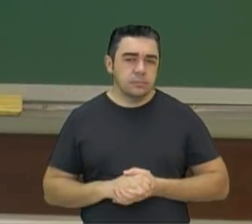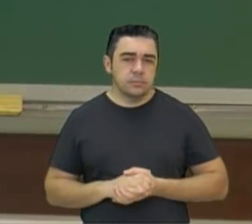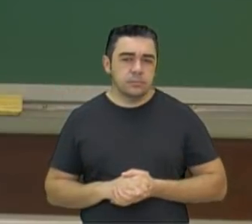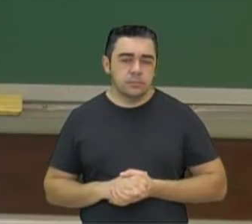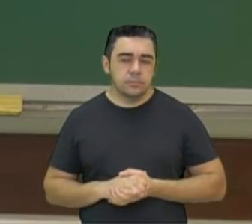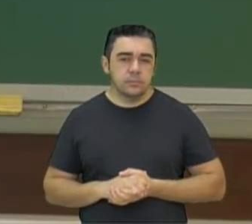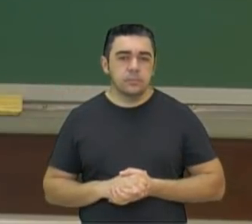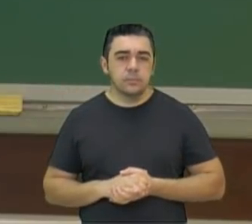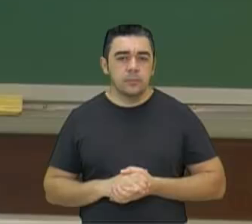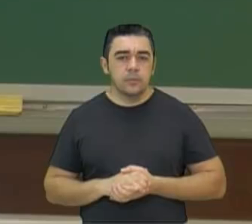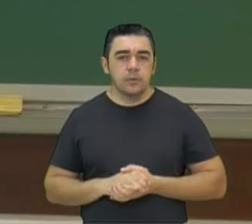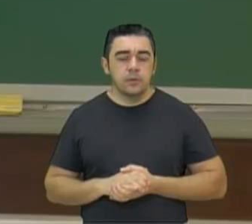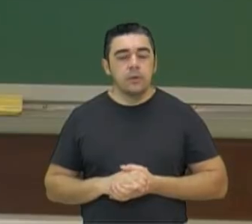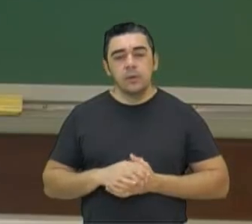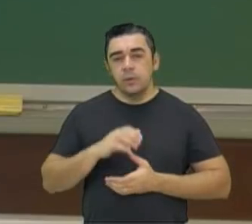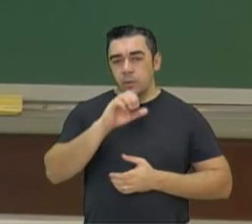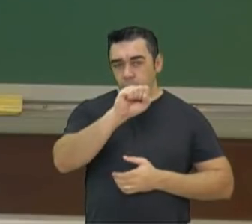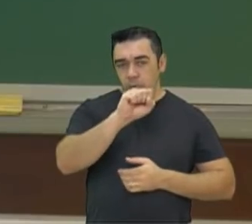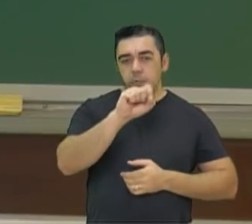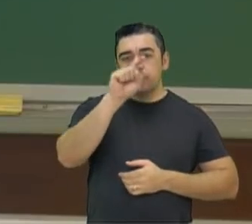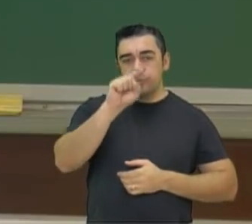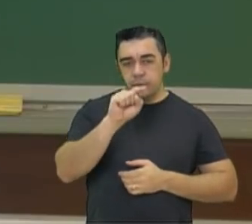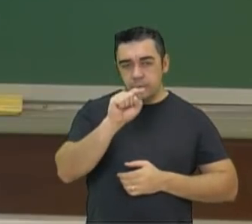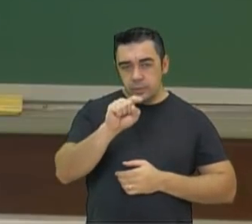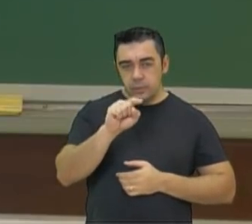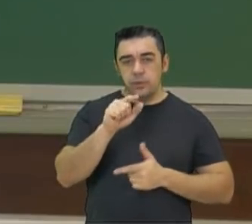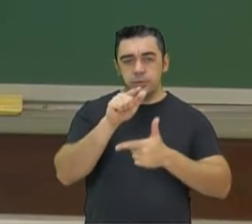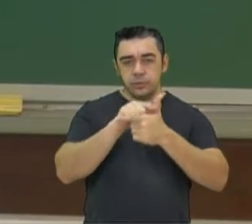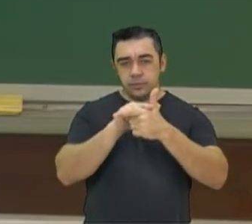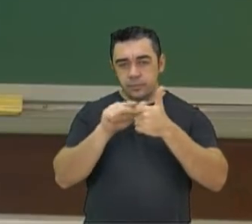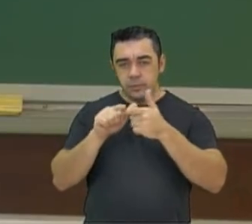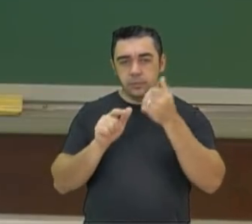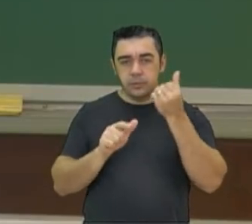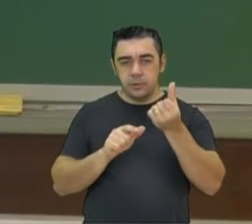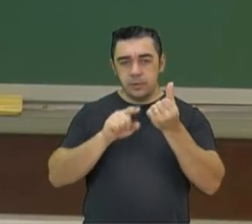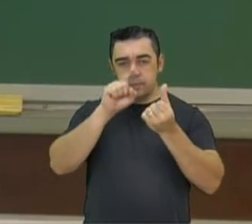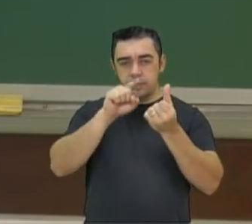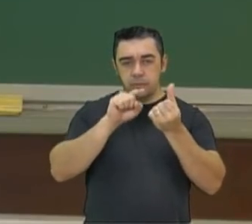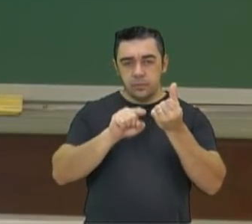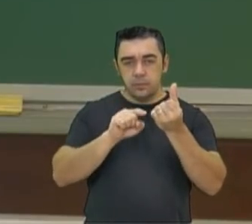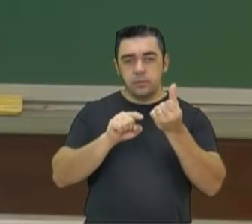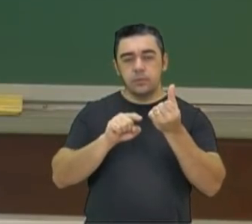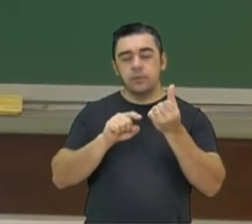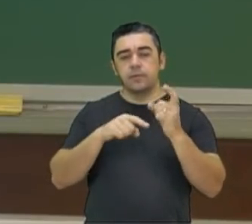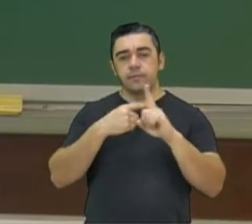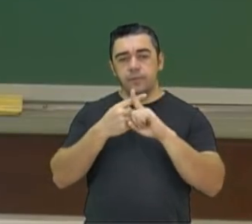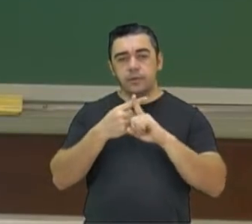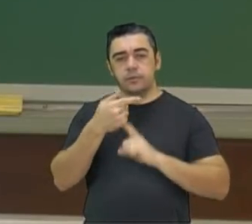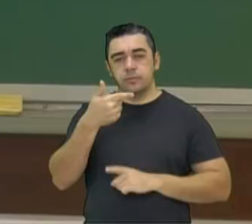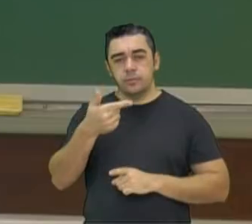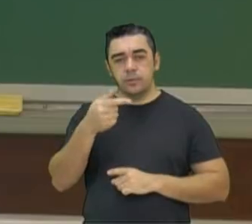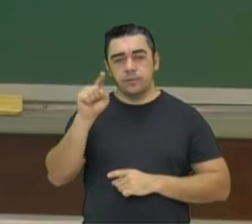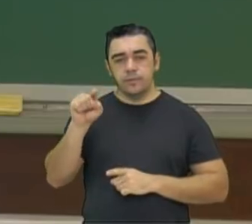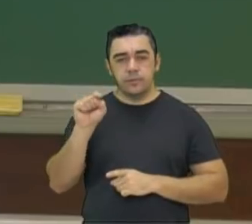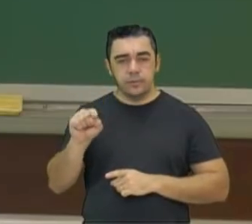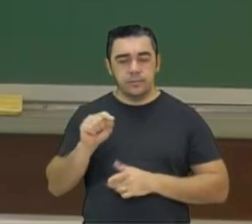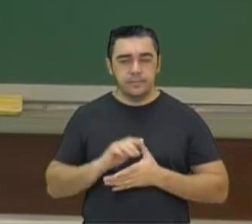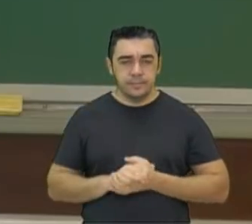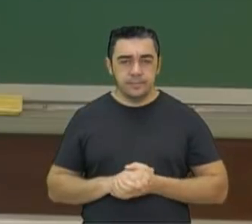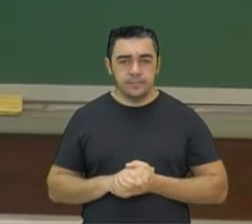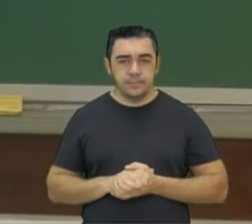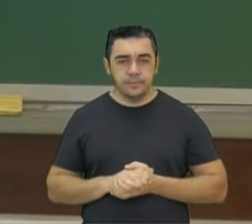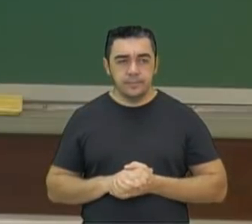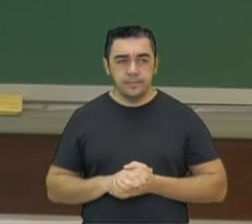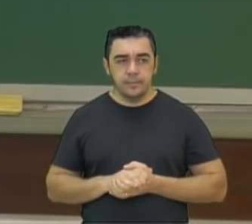nos resultou em 8 fatorial dividido por 6 fatorial, que multiplica 2 fatorial.